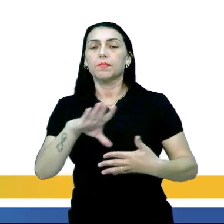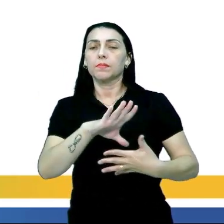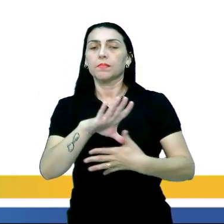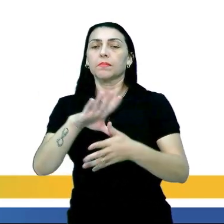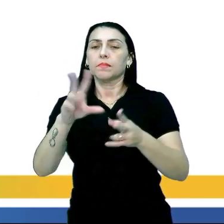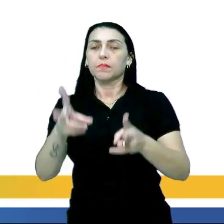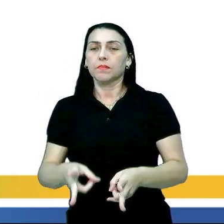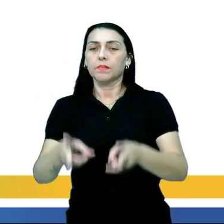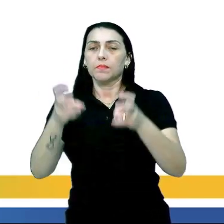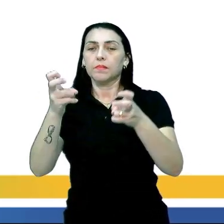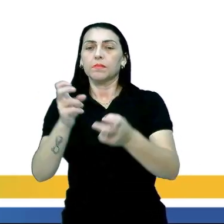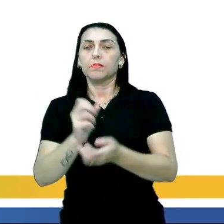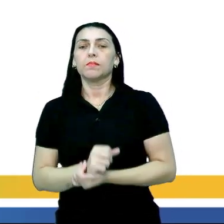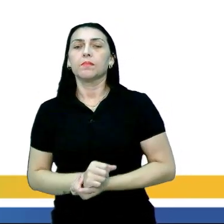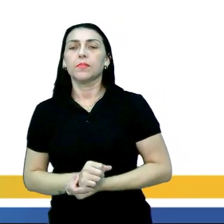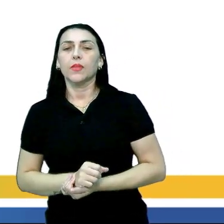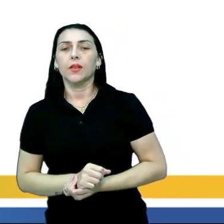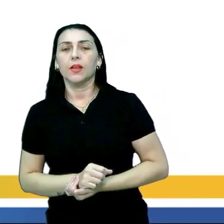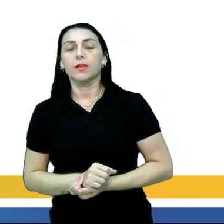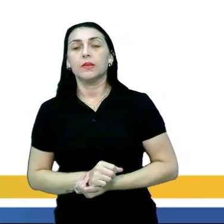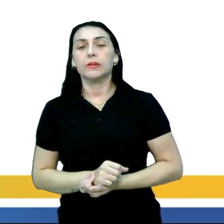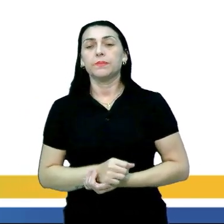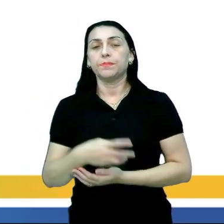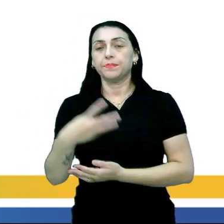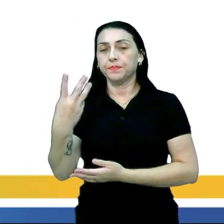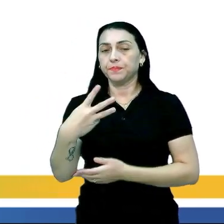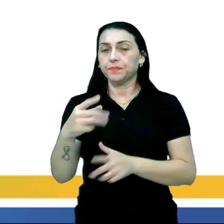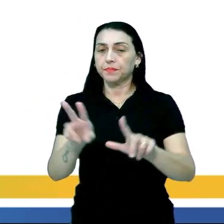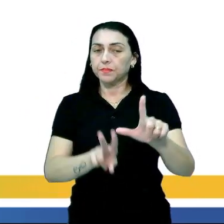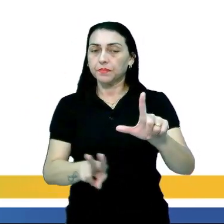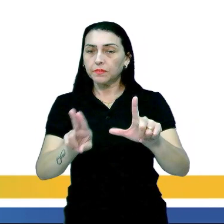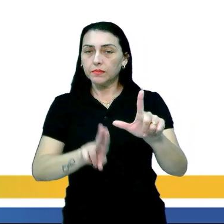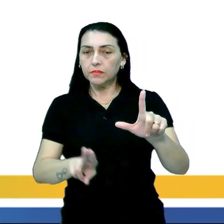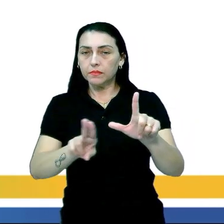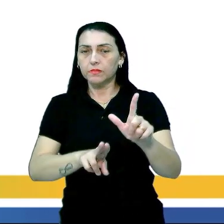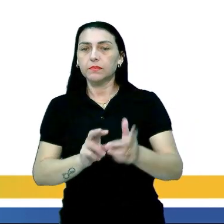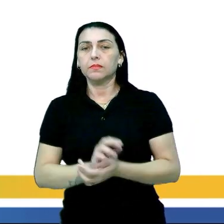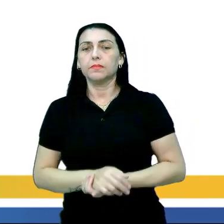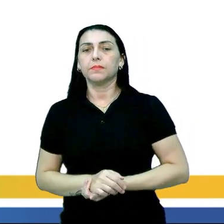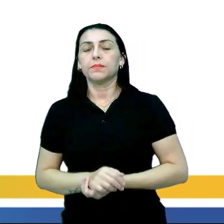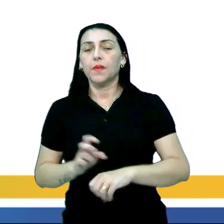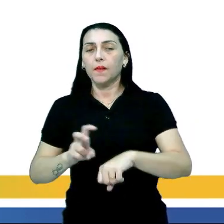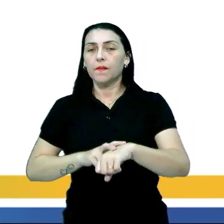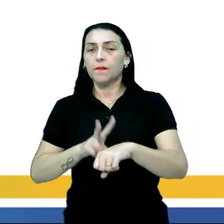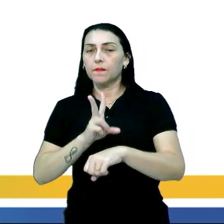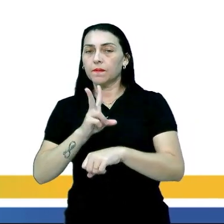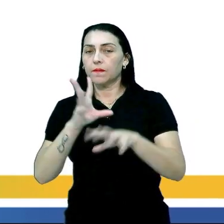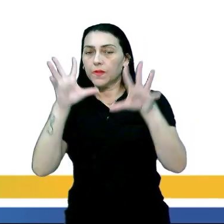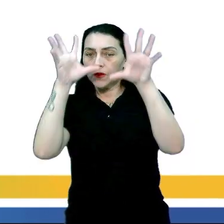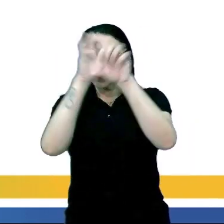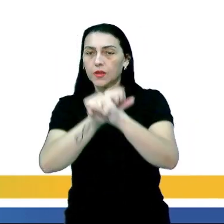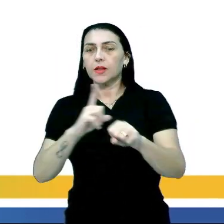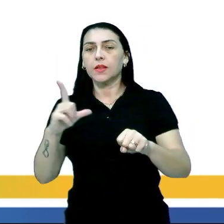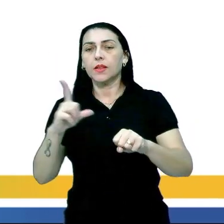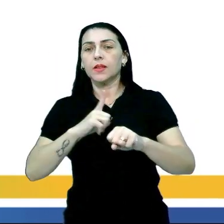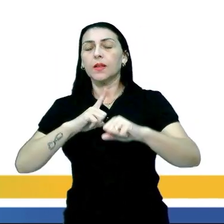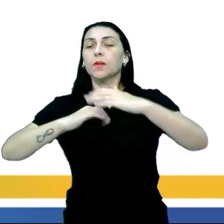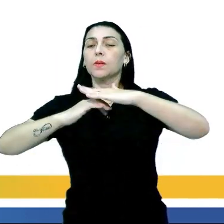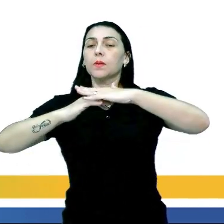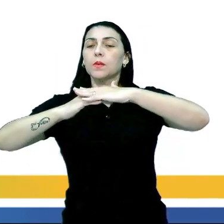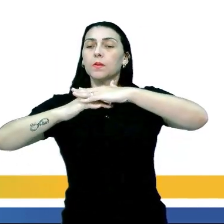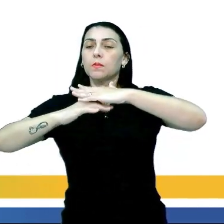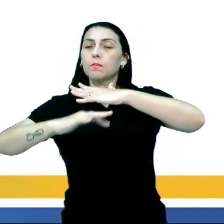vão observar aqui, ó, na parte 3 da legenda lá embaixo, o arco do desmatamento. A gente tem a área representada